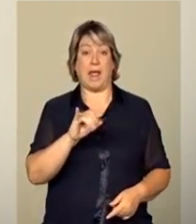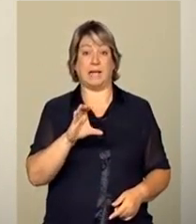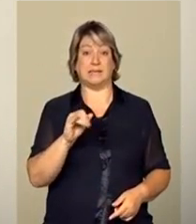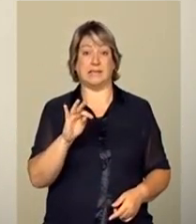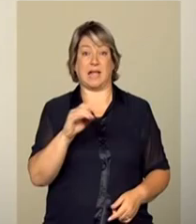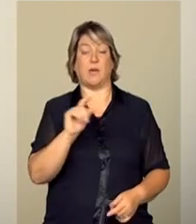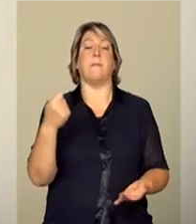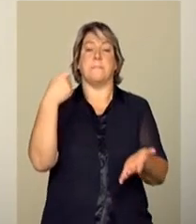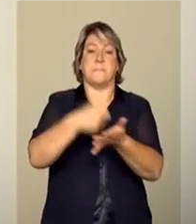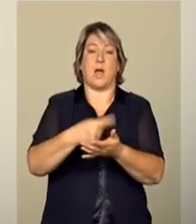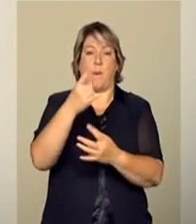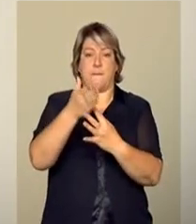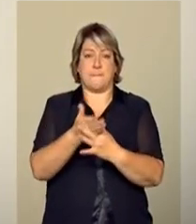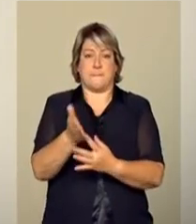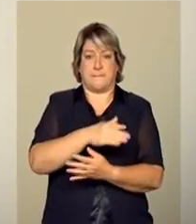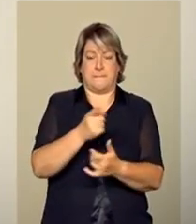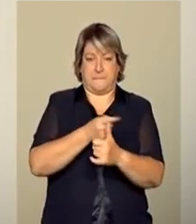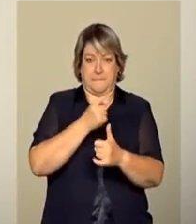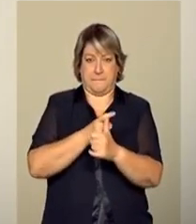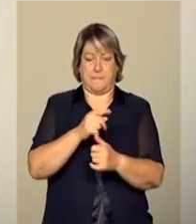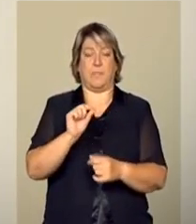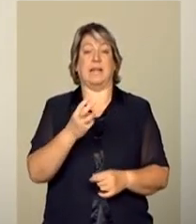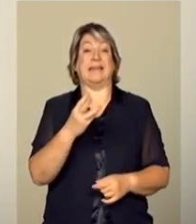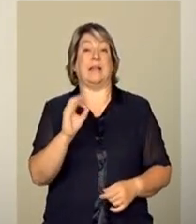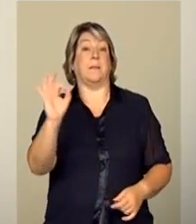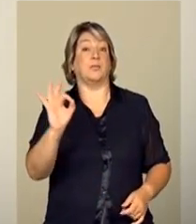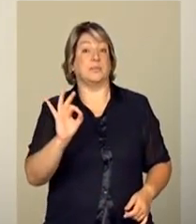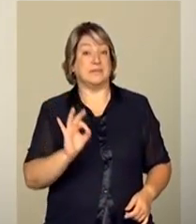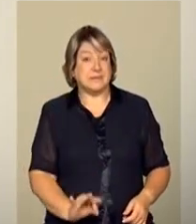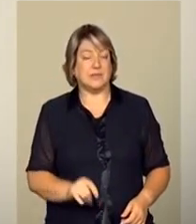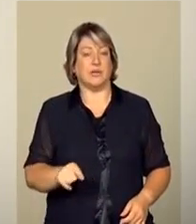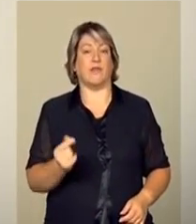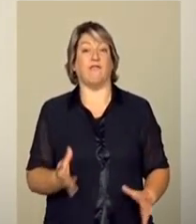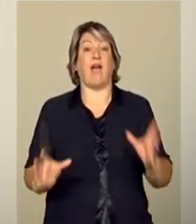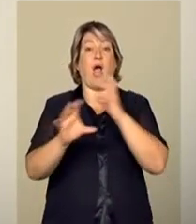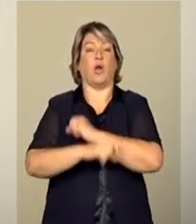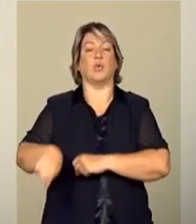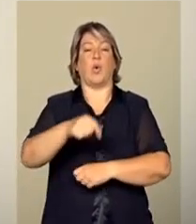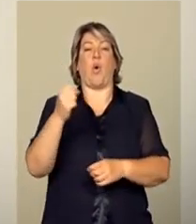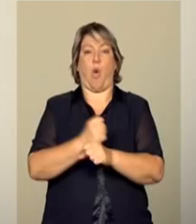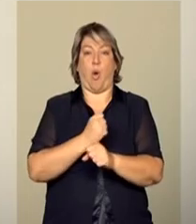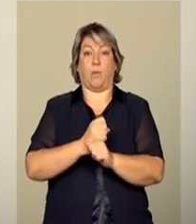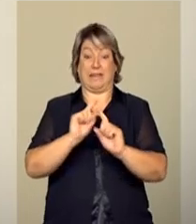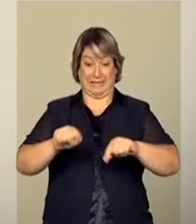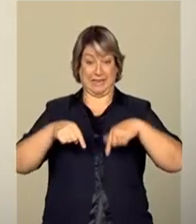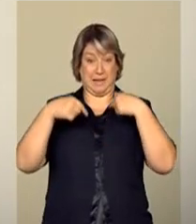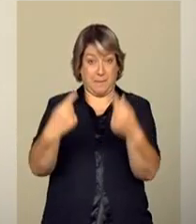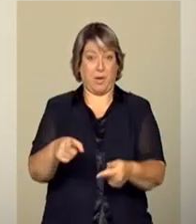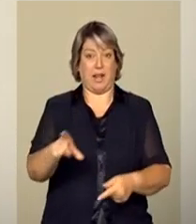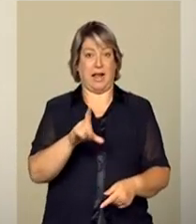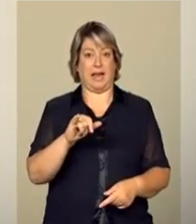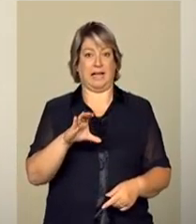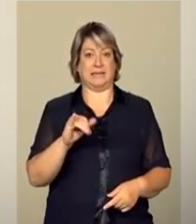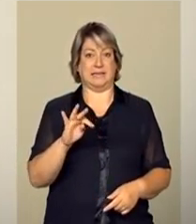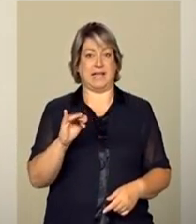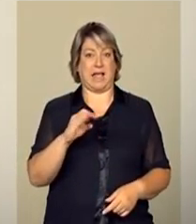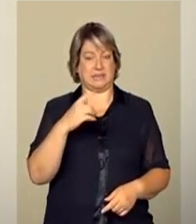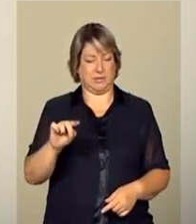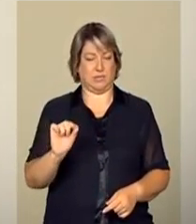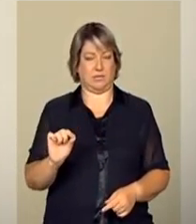paga uma parcela a primeira de 30% do valor da obra logo após a licitação a terceira medida